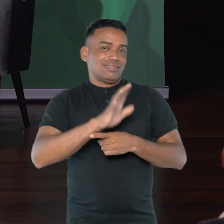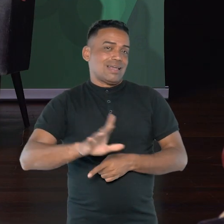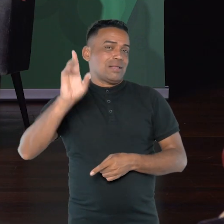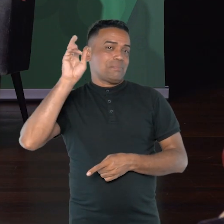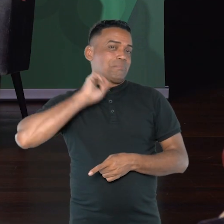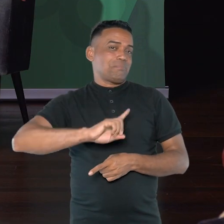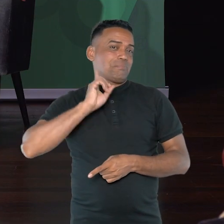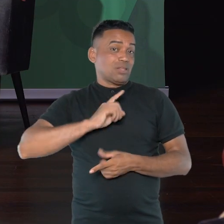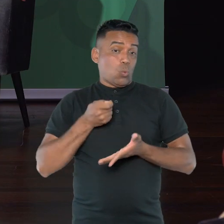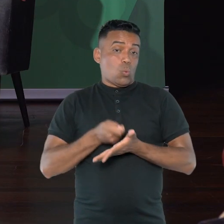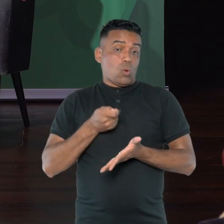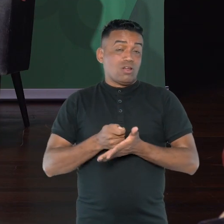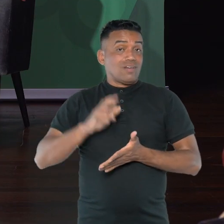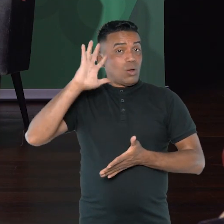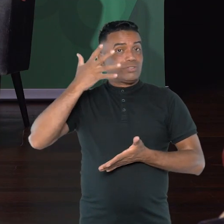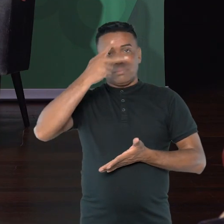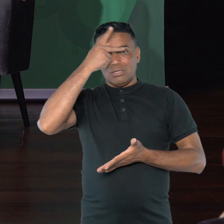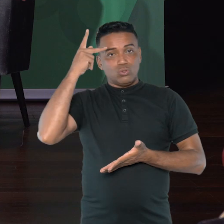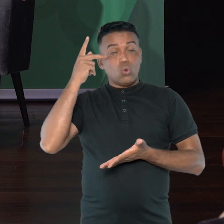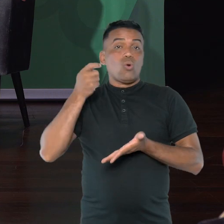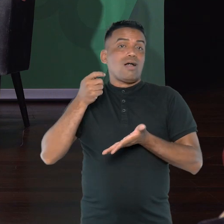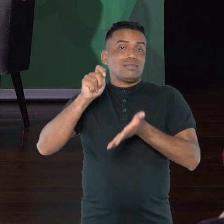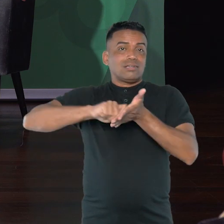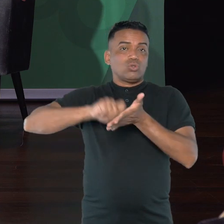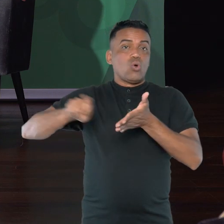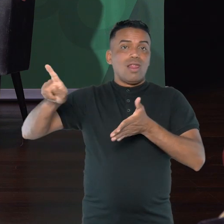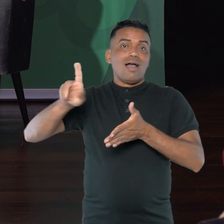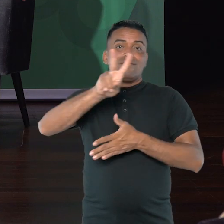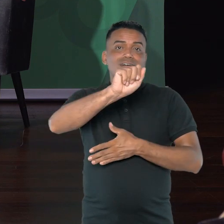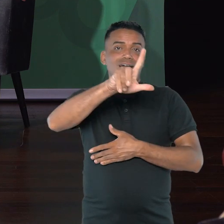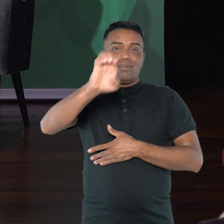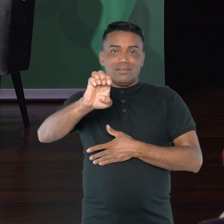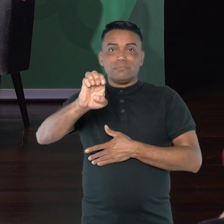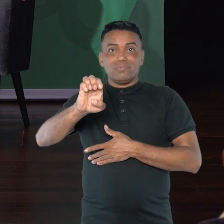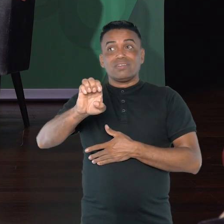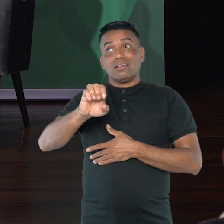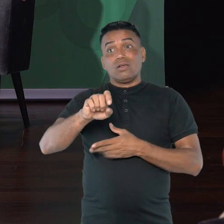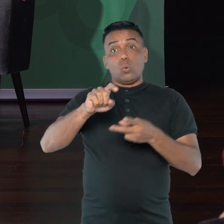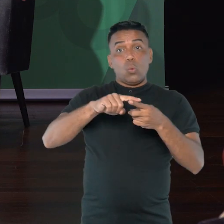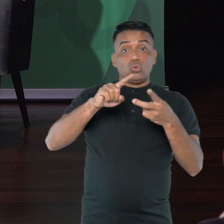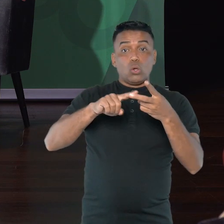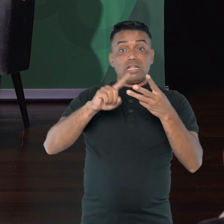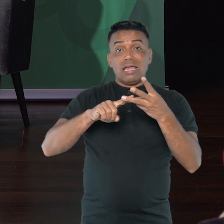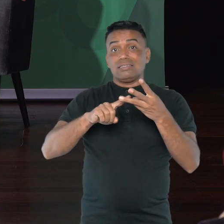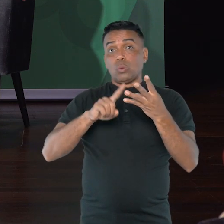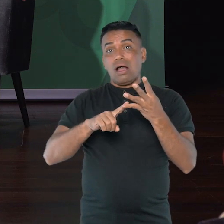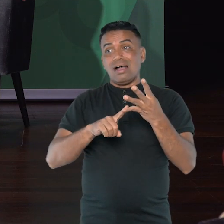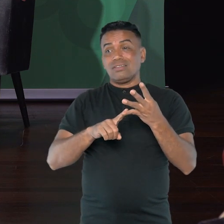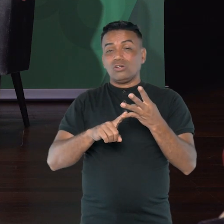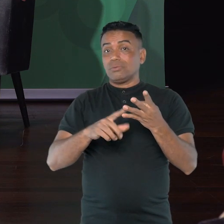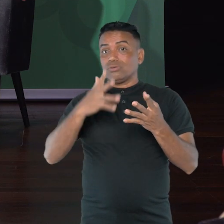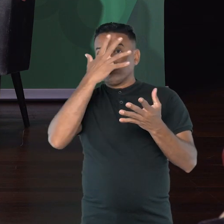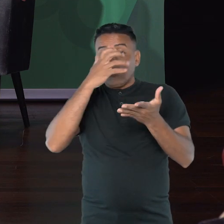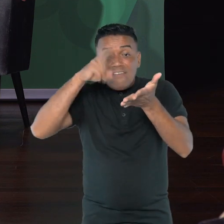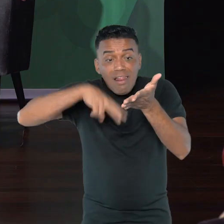Então, quem garante que não vai acontecer isso com um dos autores do Vale de Jequitinhonha? Que um dos autores, 2, 3 ou 4, não vão se tornar